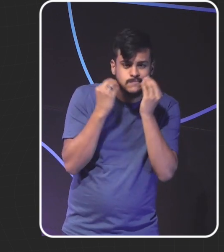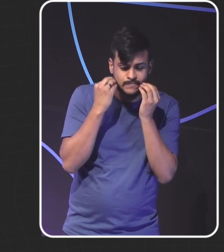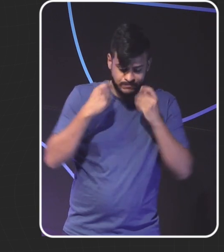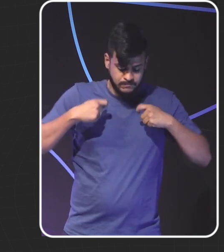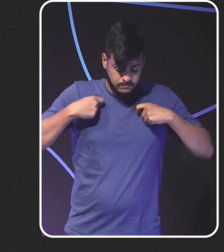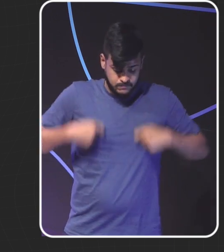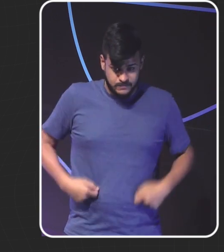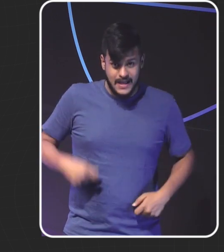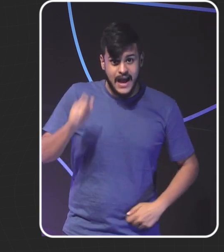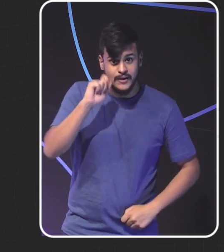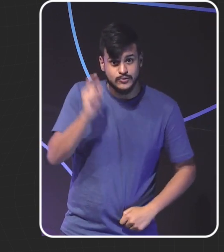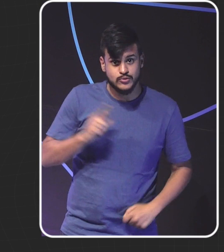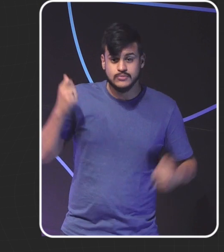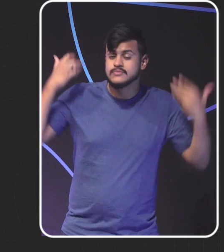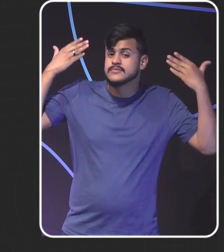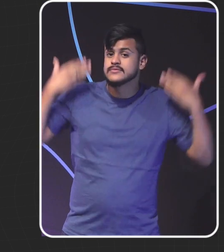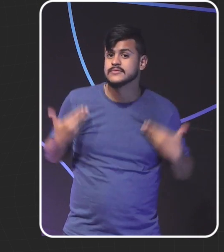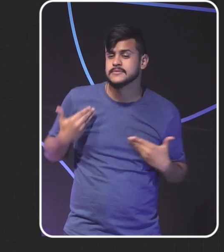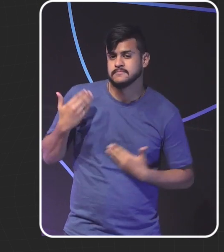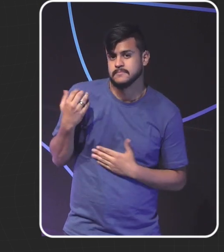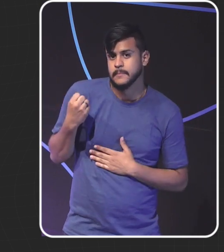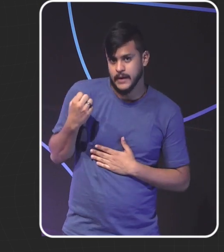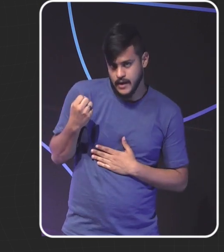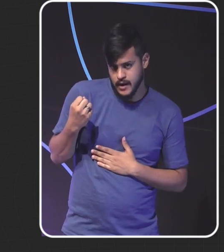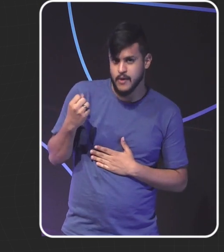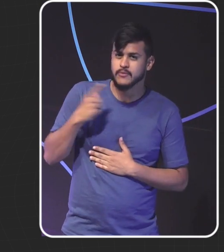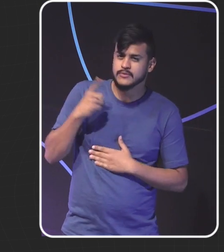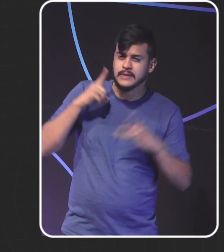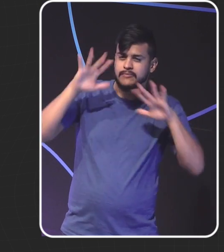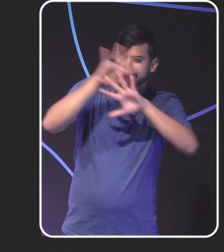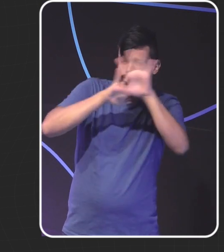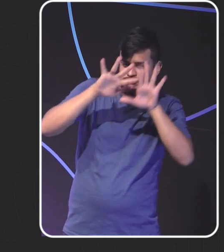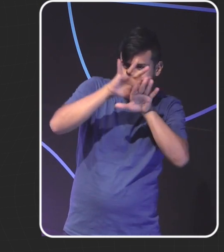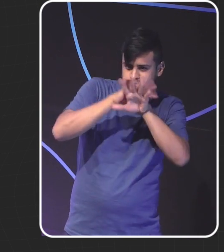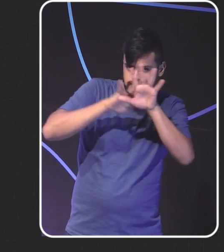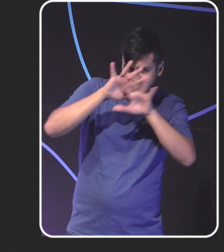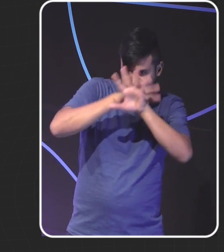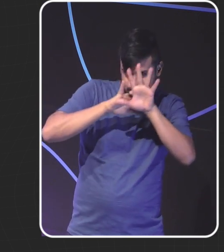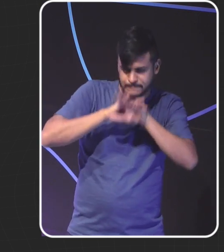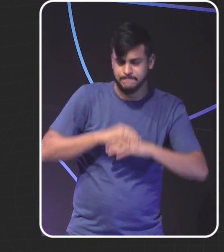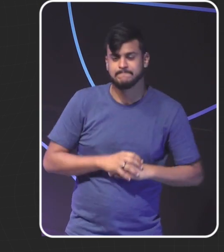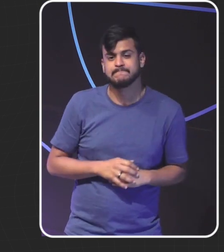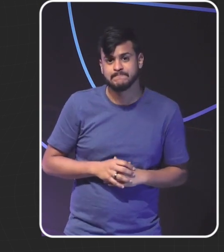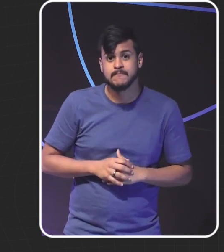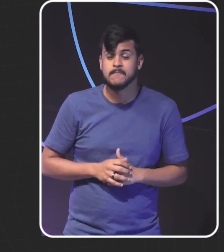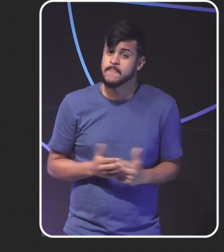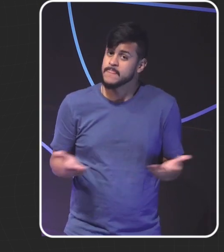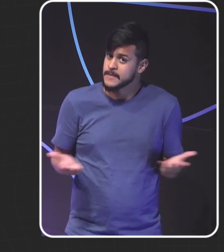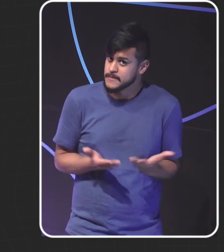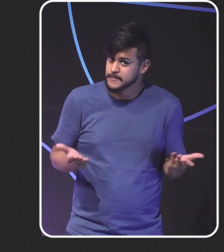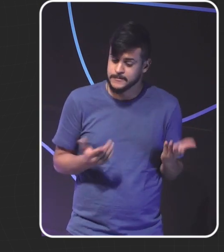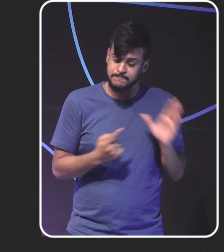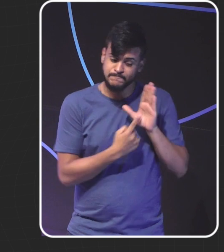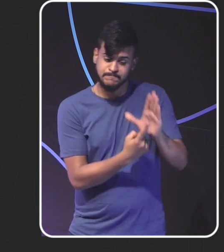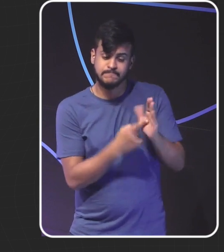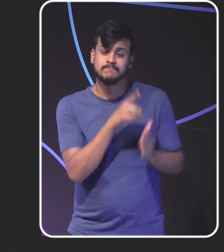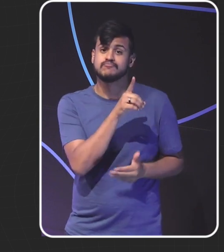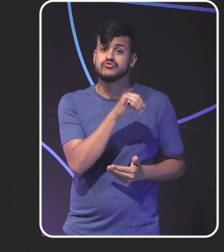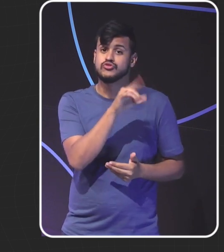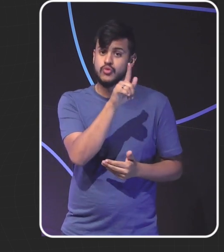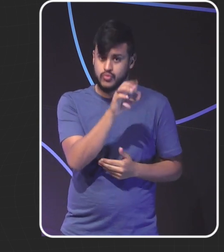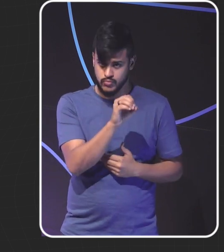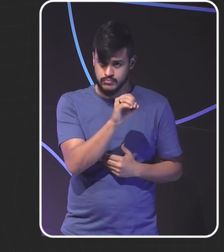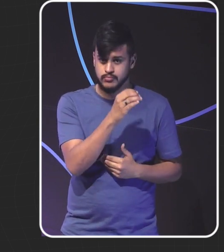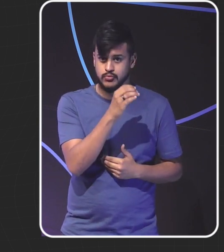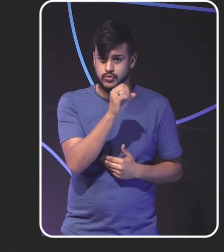azul e meu fundo, ele é um fundo branco que está um pouco desfocado. E aí agora eu queria apresentar o Diogo Cortis, o